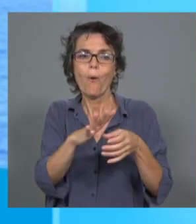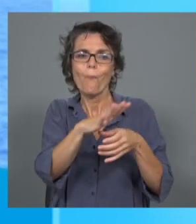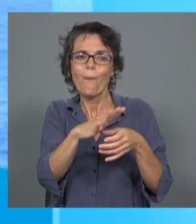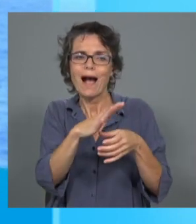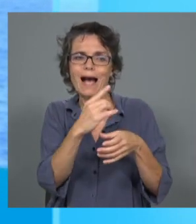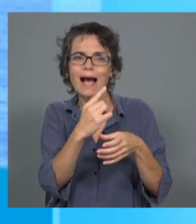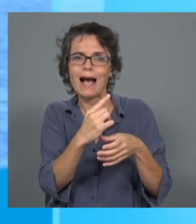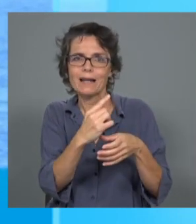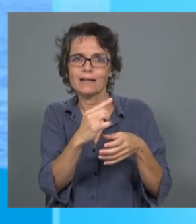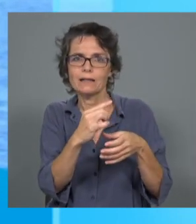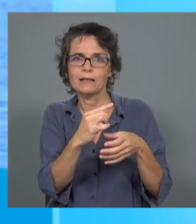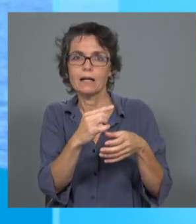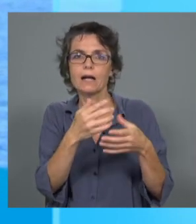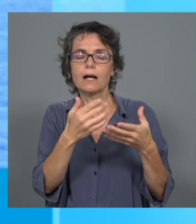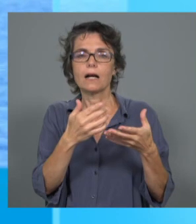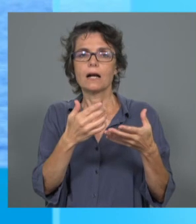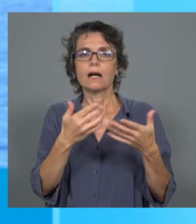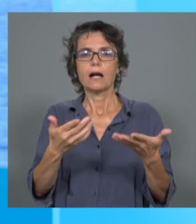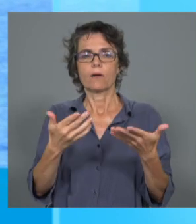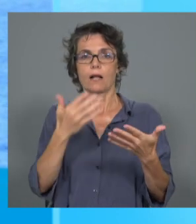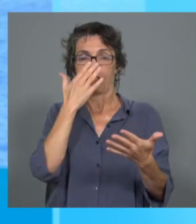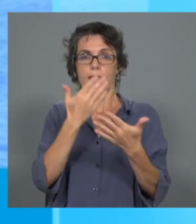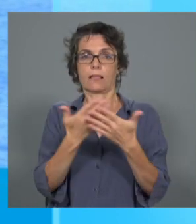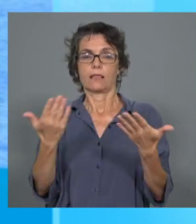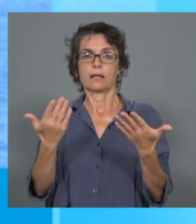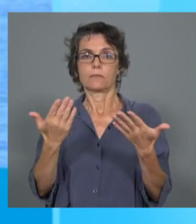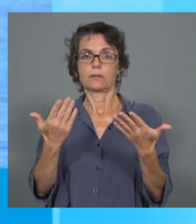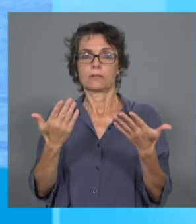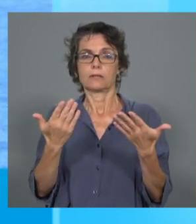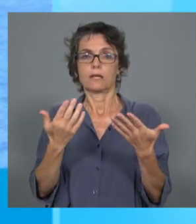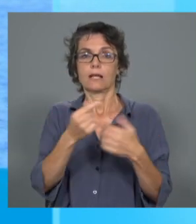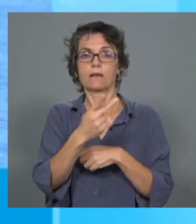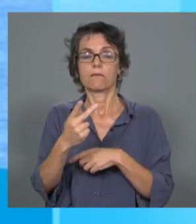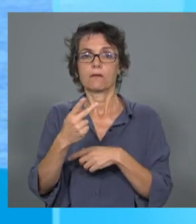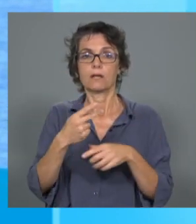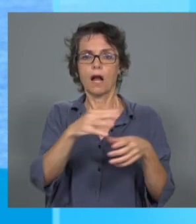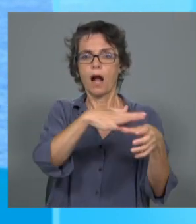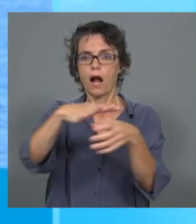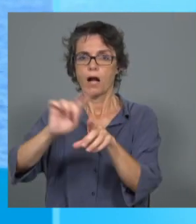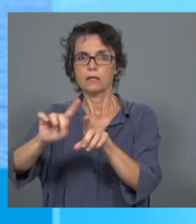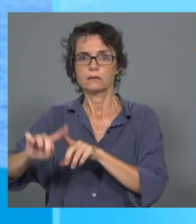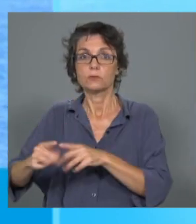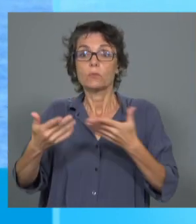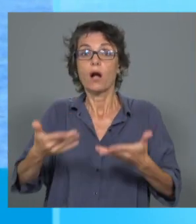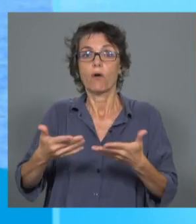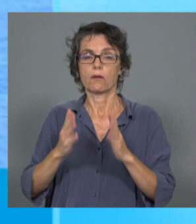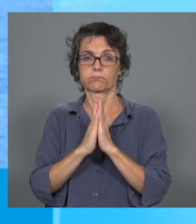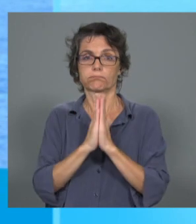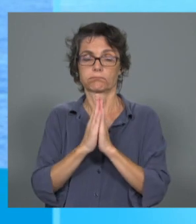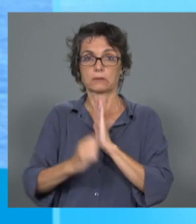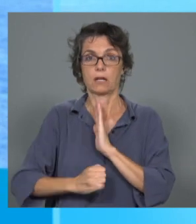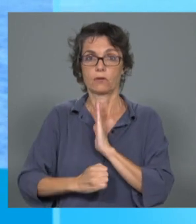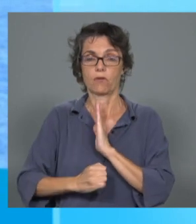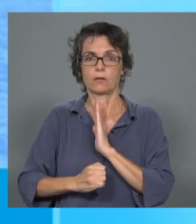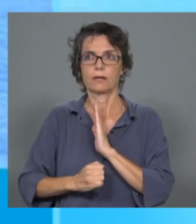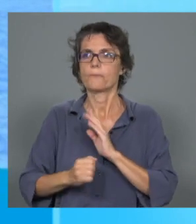em geral, não apenas religiosa, viu-se em concorrência. Portanto, a Igreja Católica passou a estar em concorrência